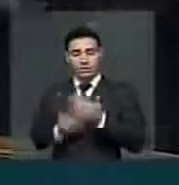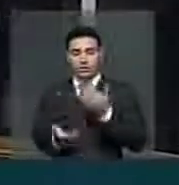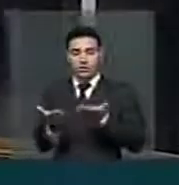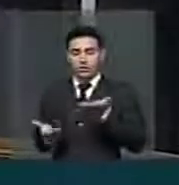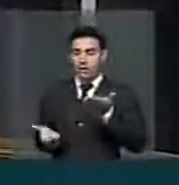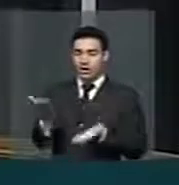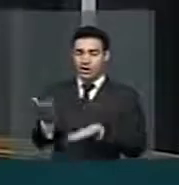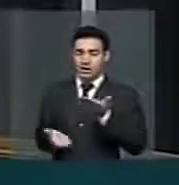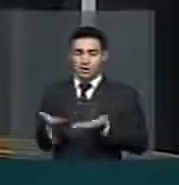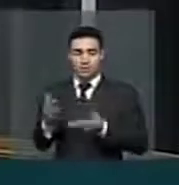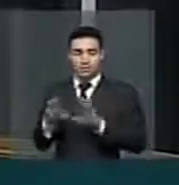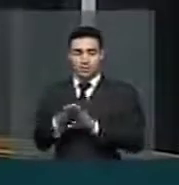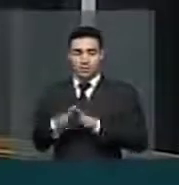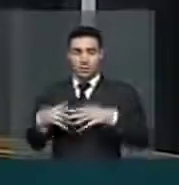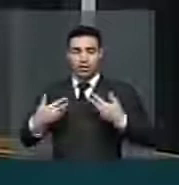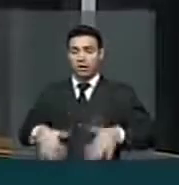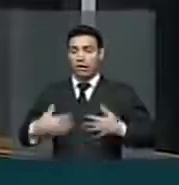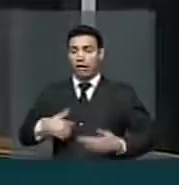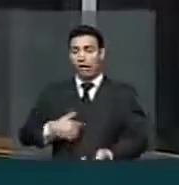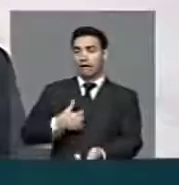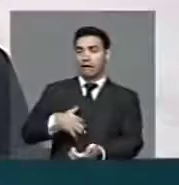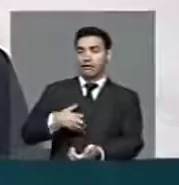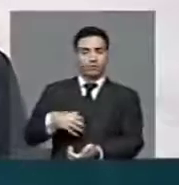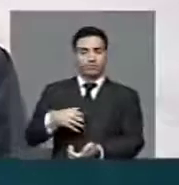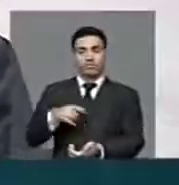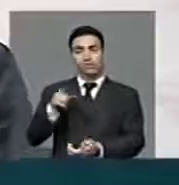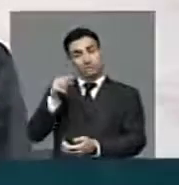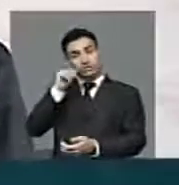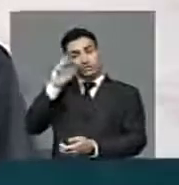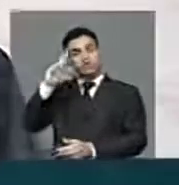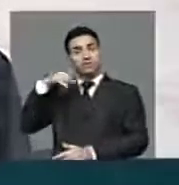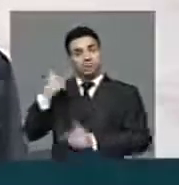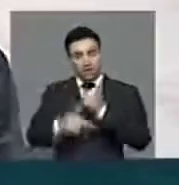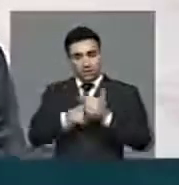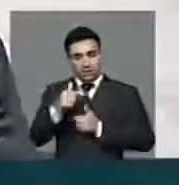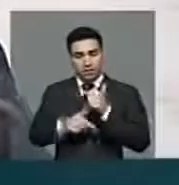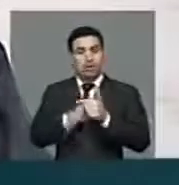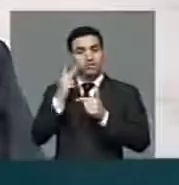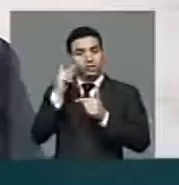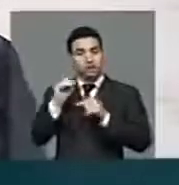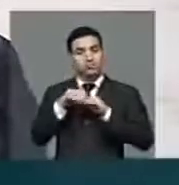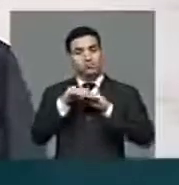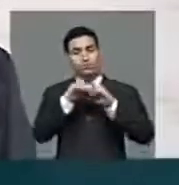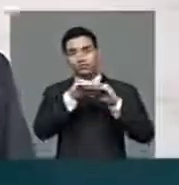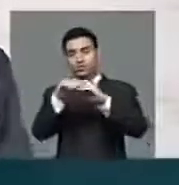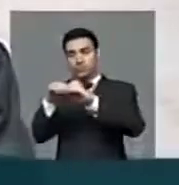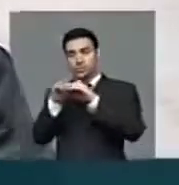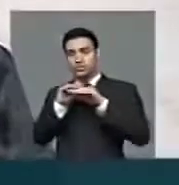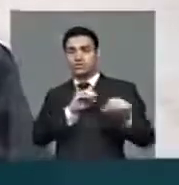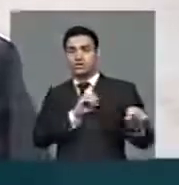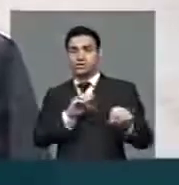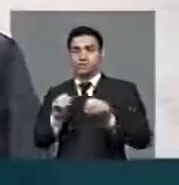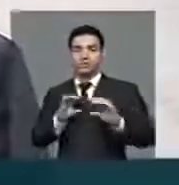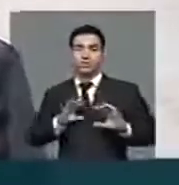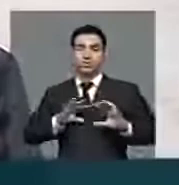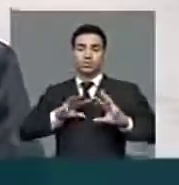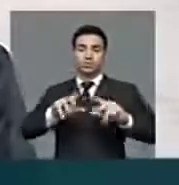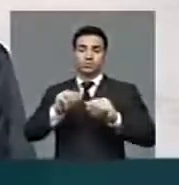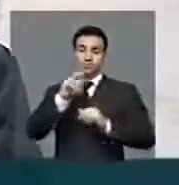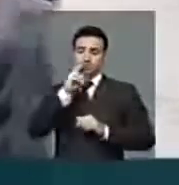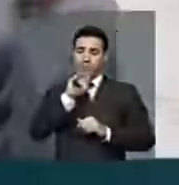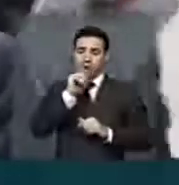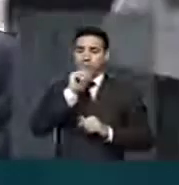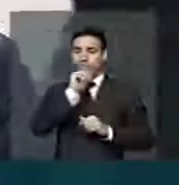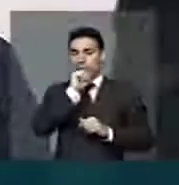nem se desesperou. Pelo contrário, tem trabalhado para conscientizar a todas as mães, a todos os pais, a todos